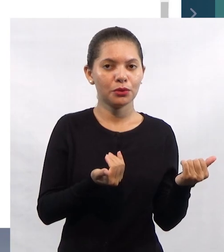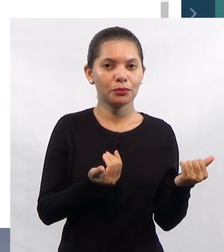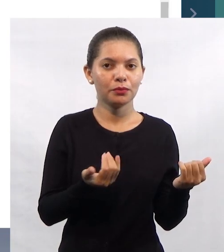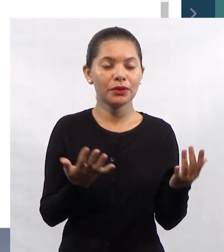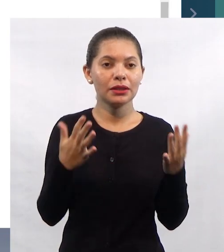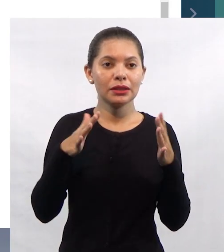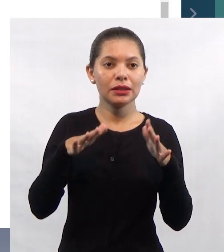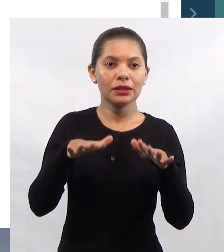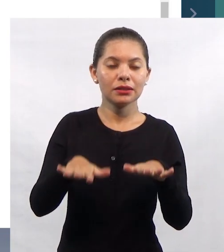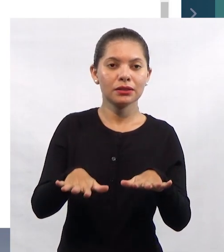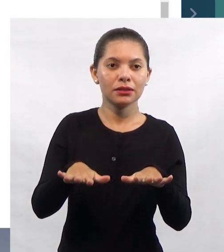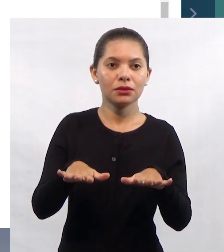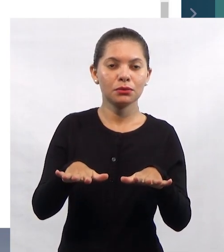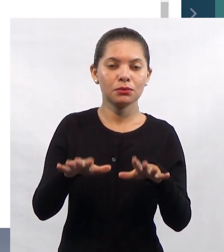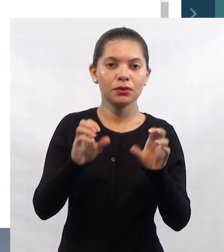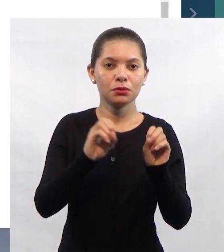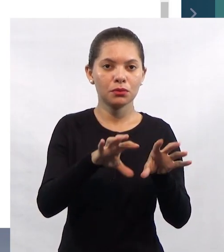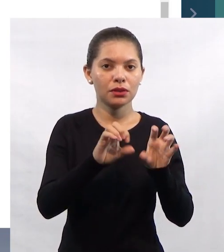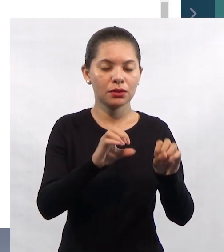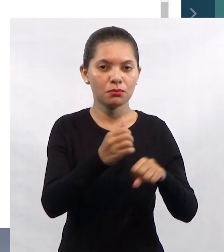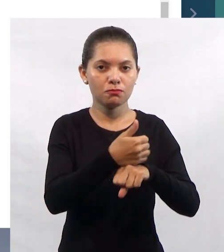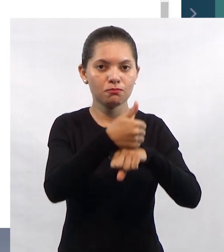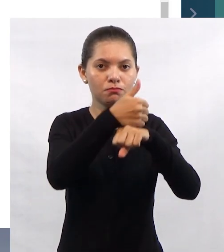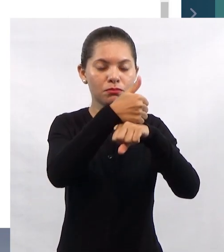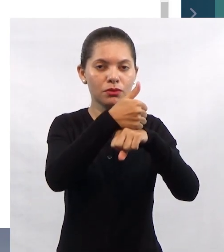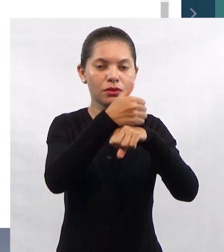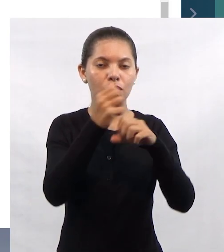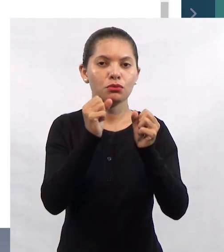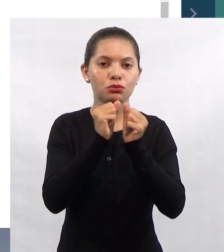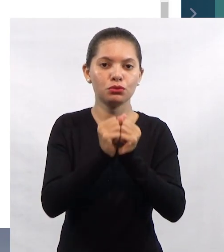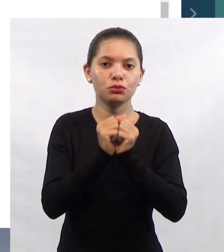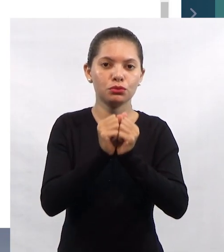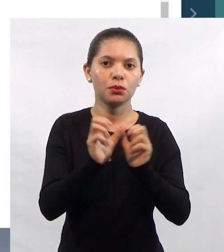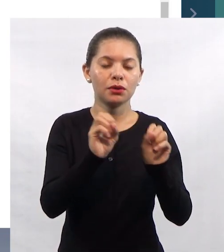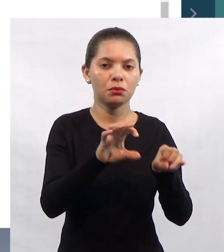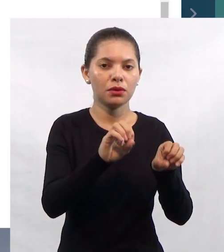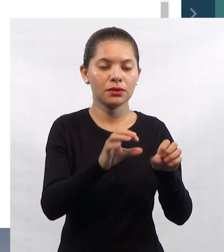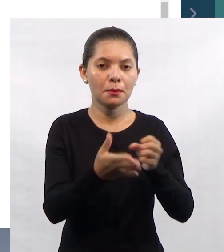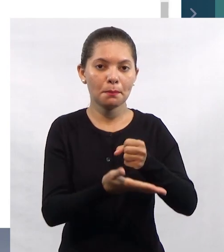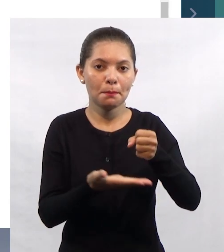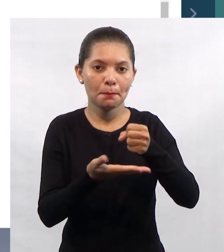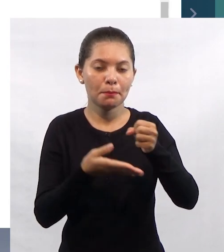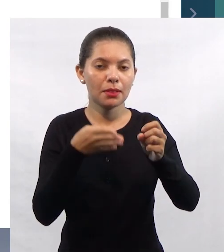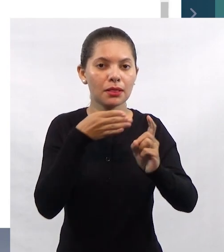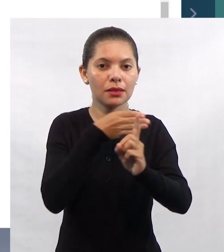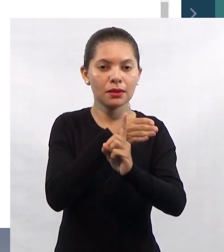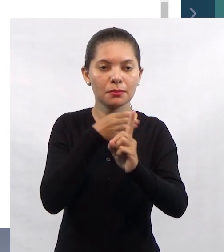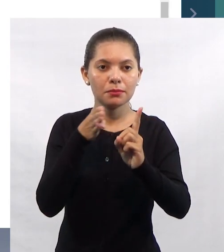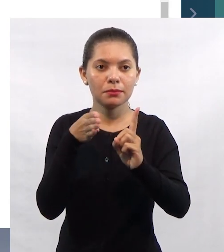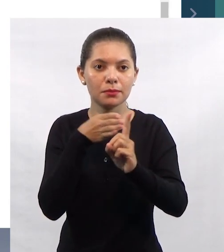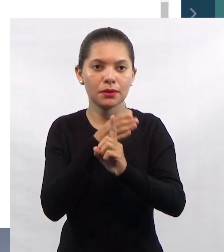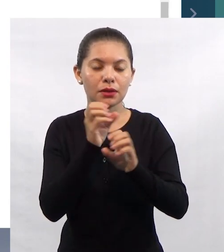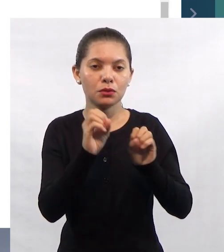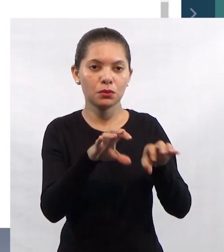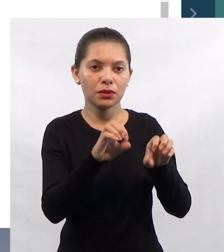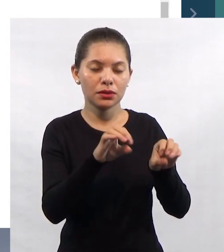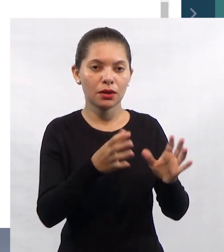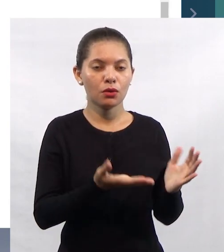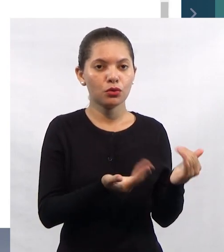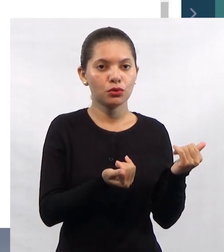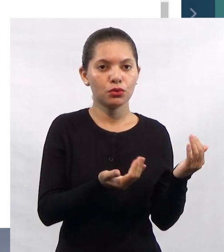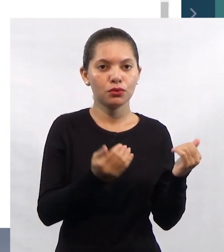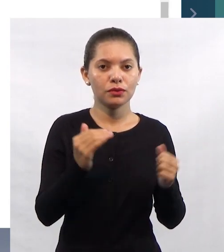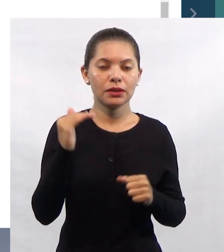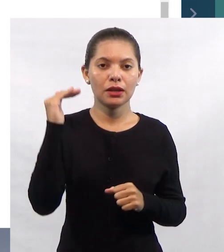jovens, Programa Nacional de Integração da Educação Profissional com a Educação Básica, na modalidade de Educação de Jovens e Adultos, que é o